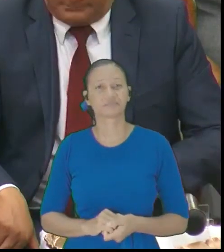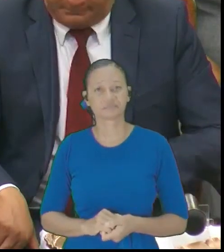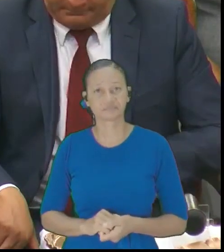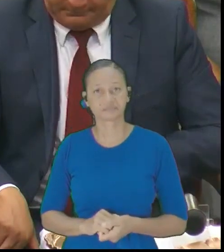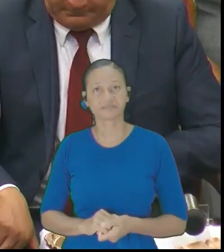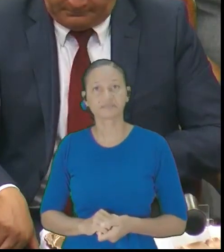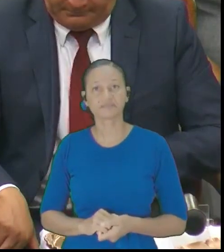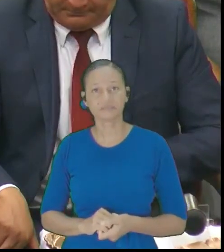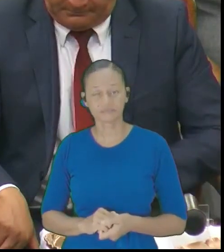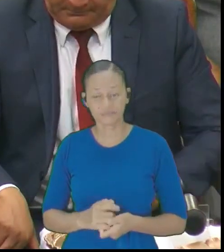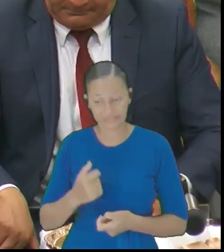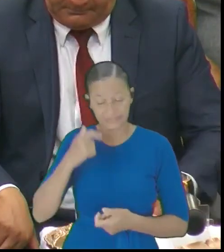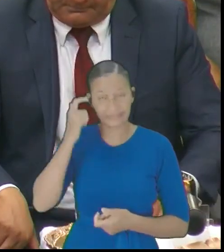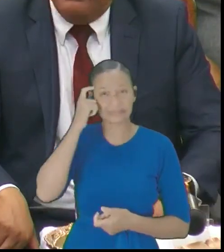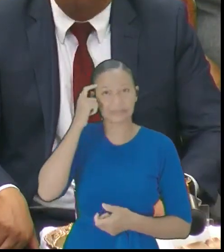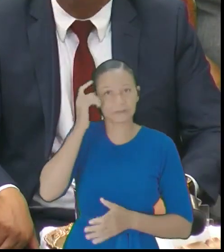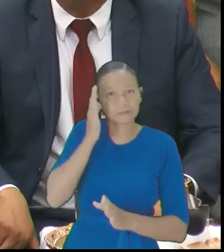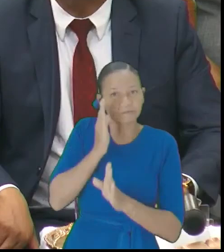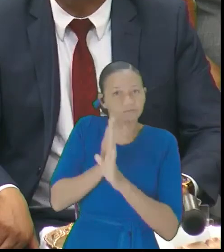Tenha discernimento.